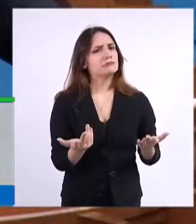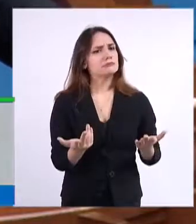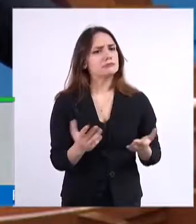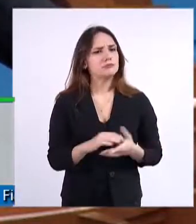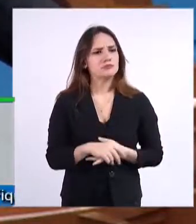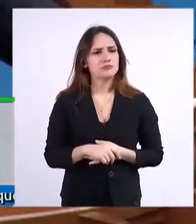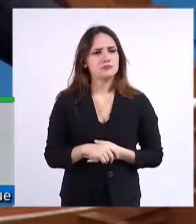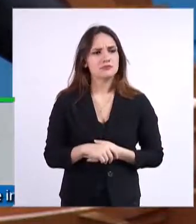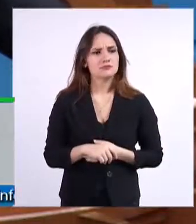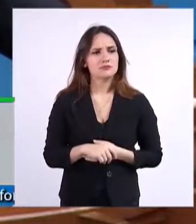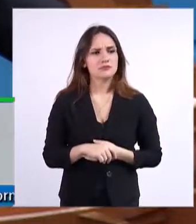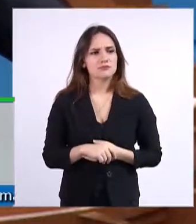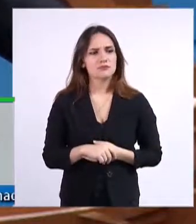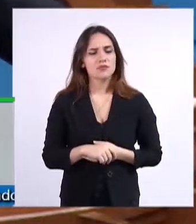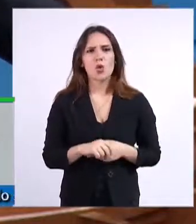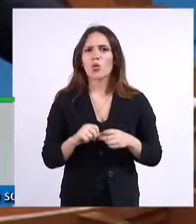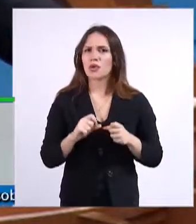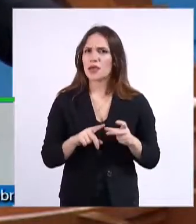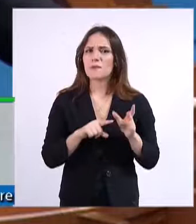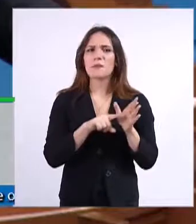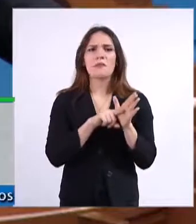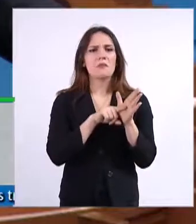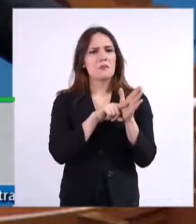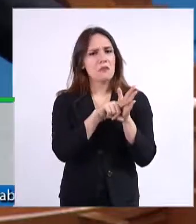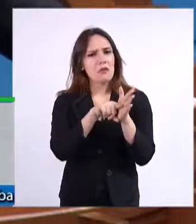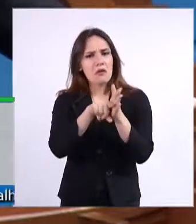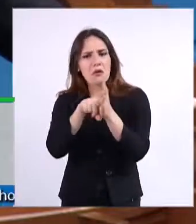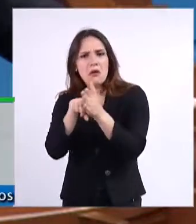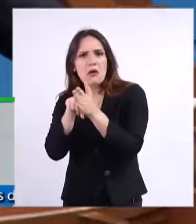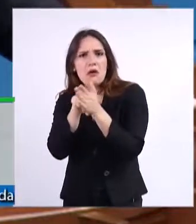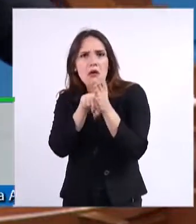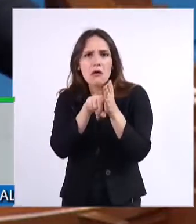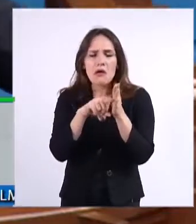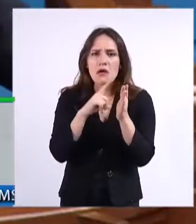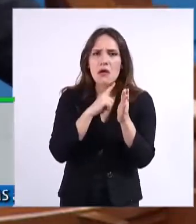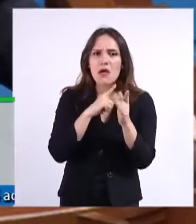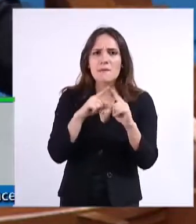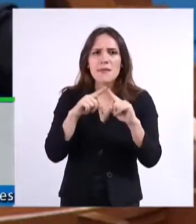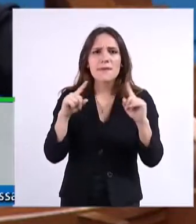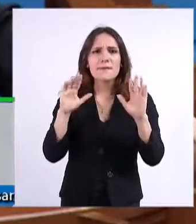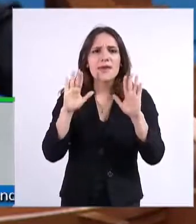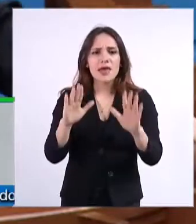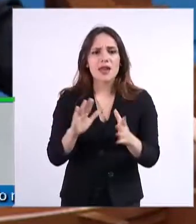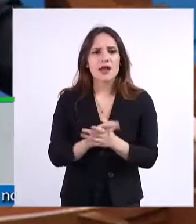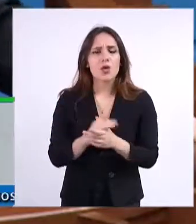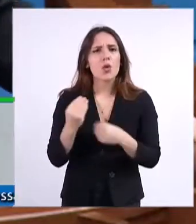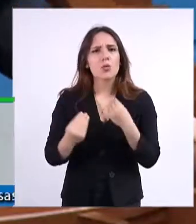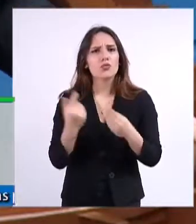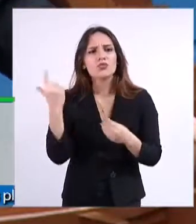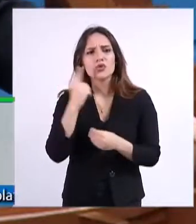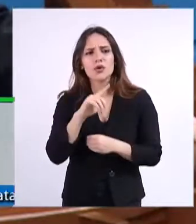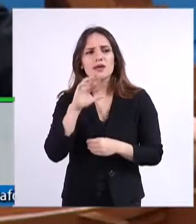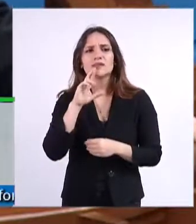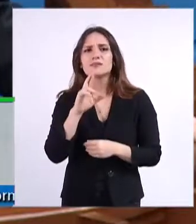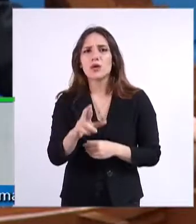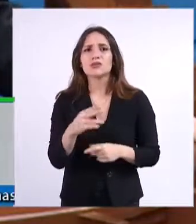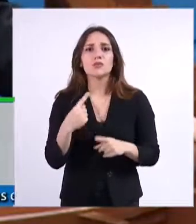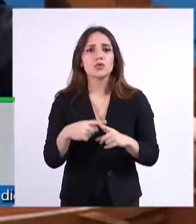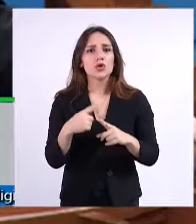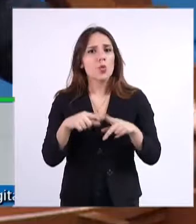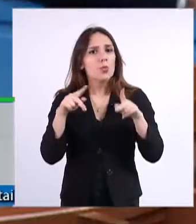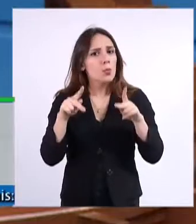e as investigações correndo, e elas só vieram à tona, os resultados, por conta da pressão